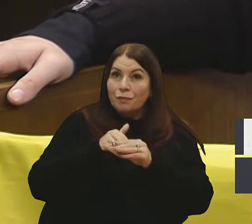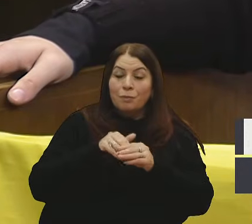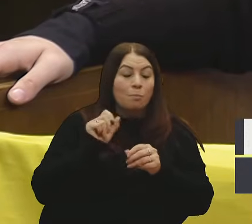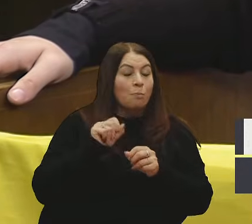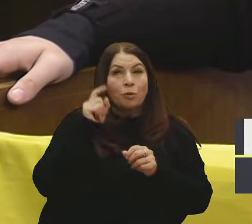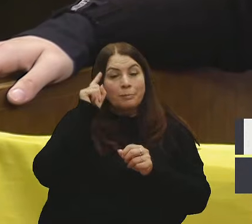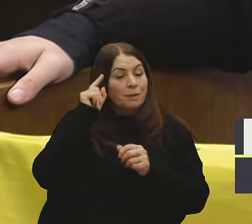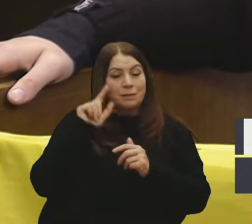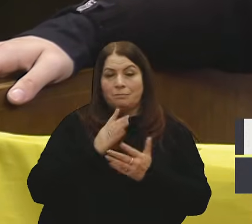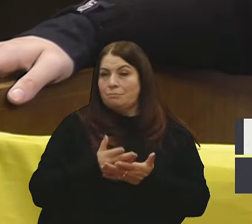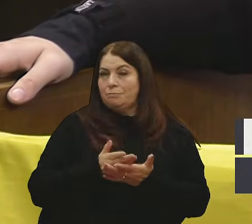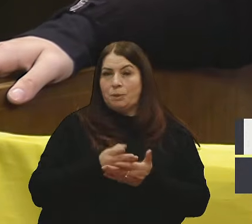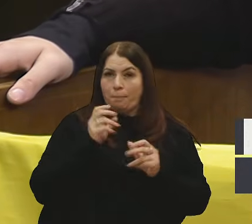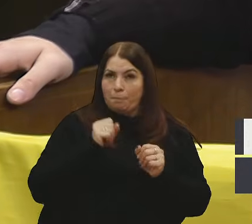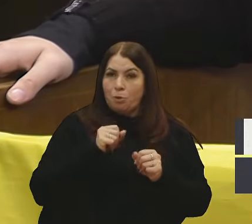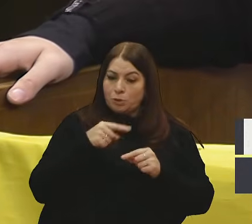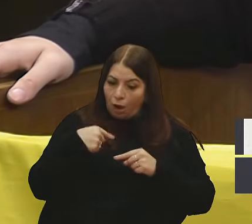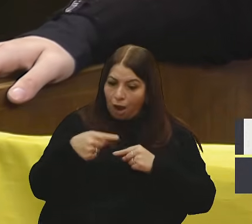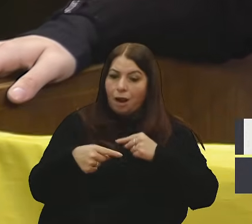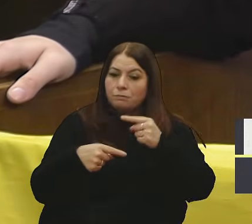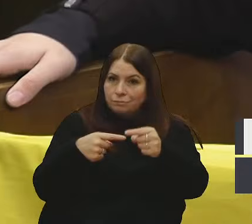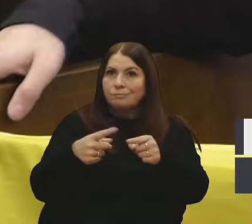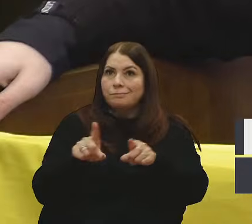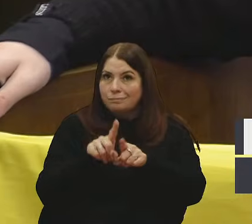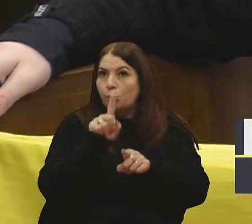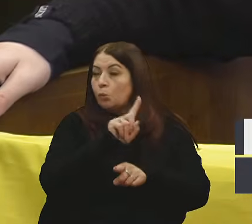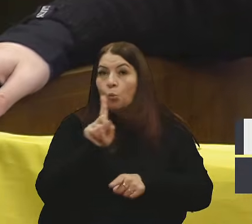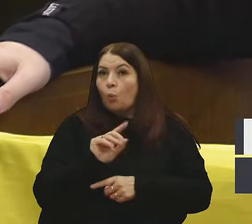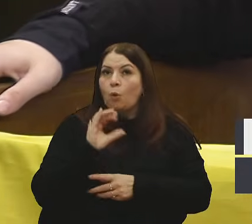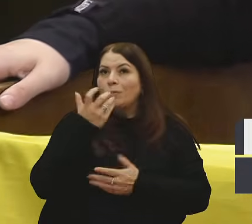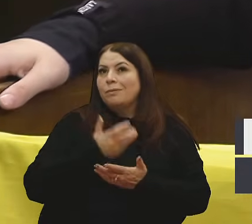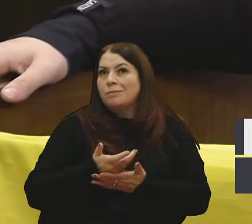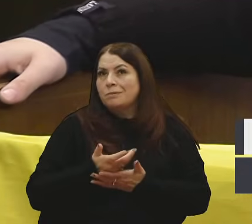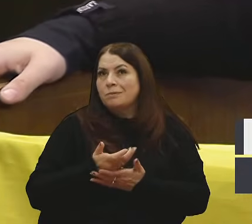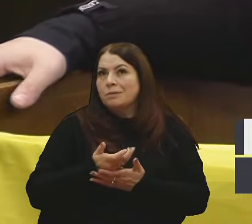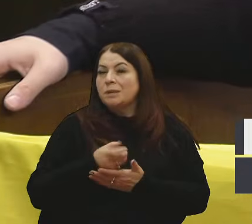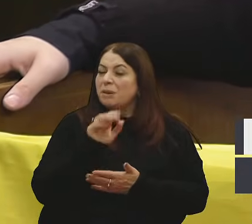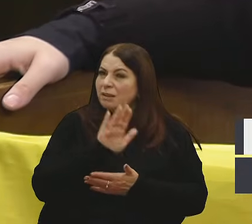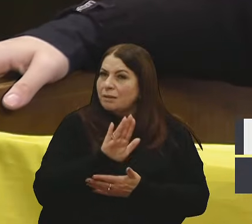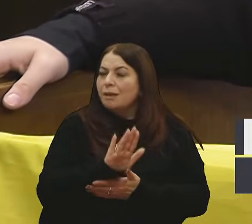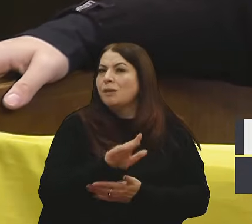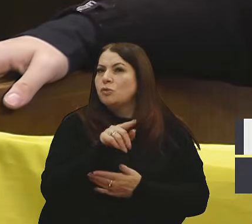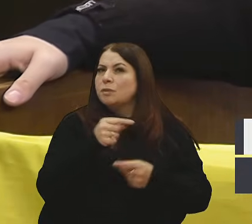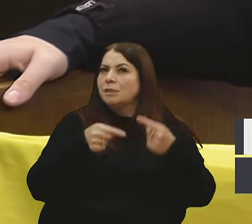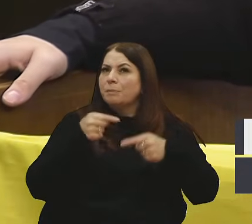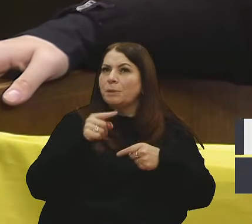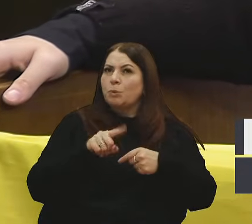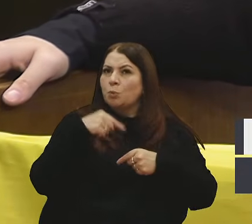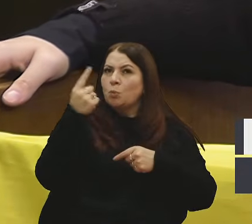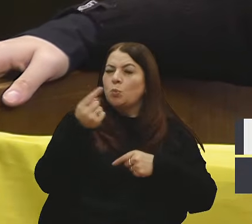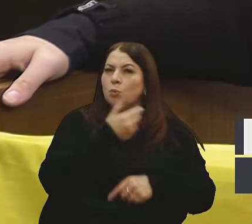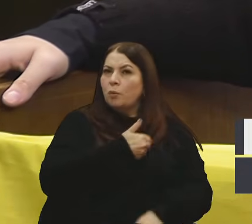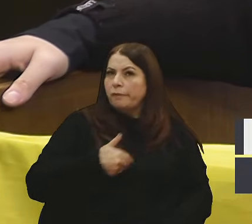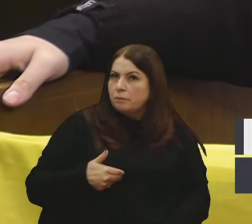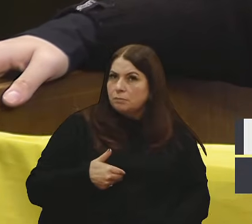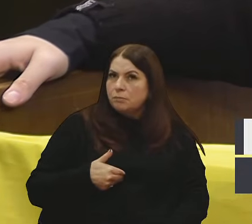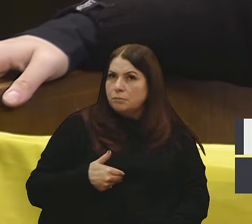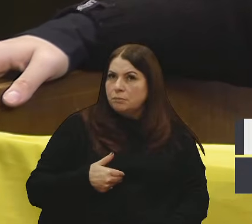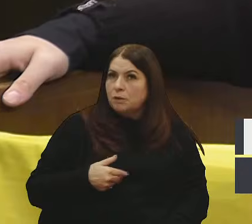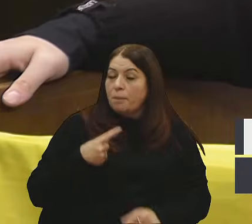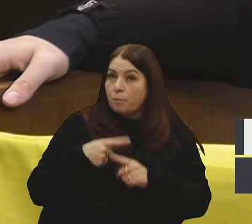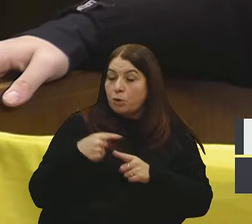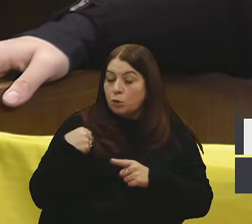essas medidas. Então, que a gente possa adiar para que isso não aconteça e para que a gente deixe esse debate para o próximo governo, né, porque